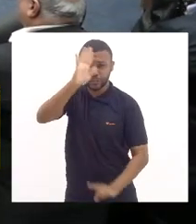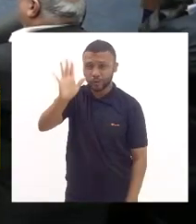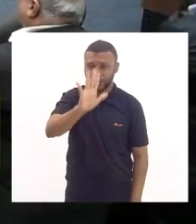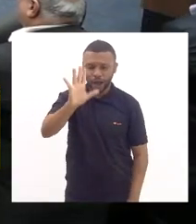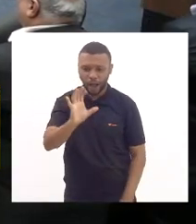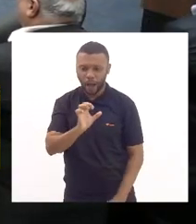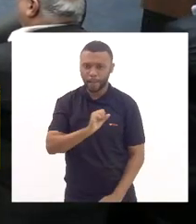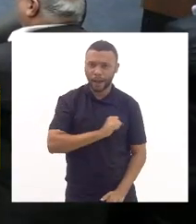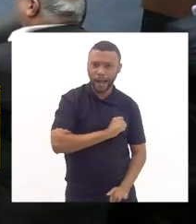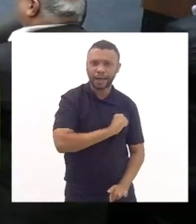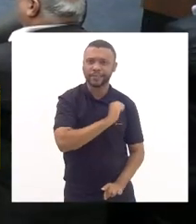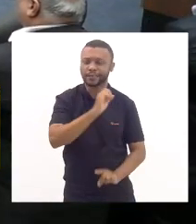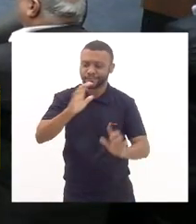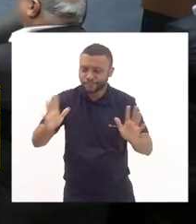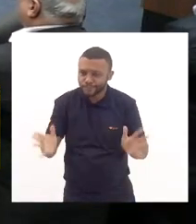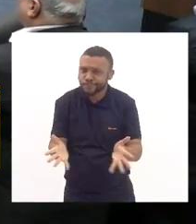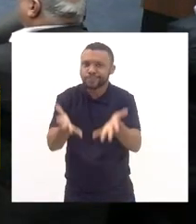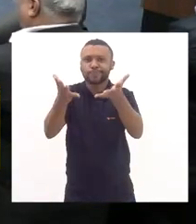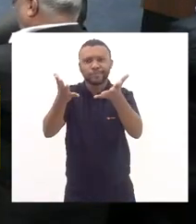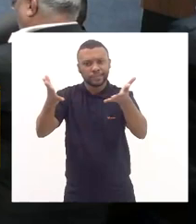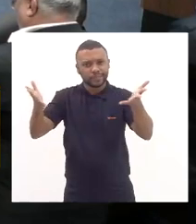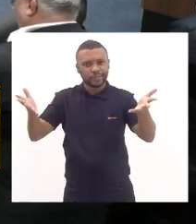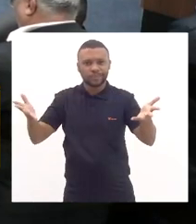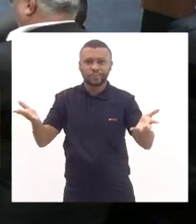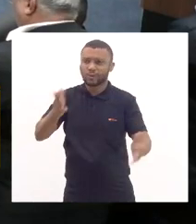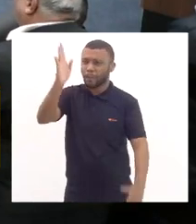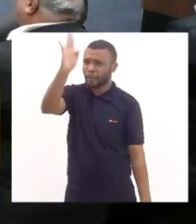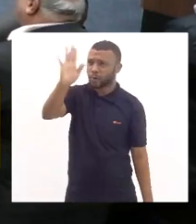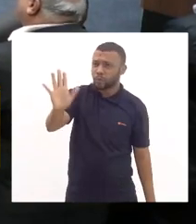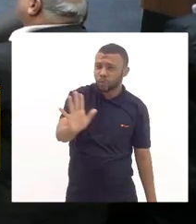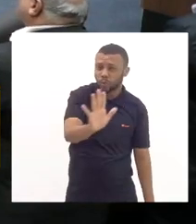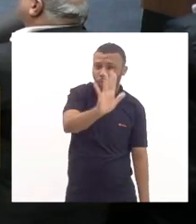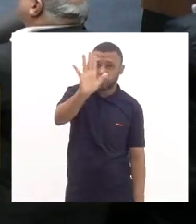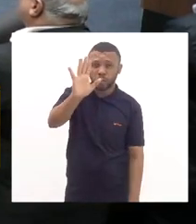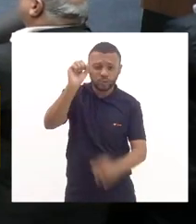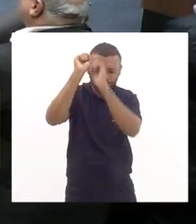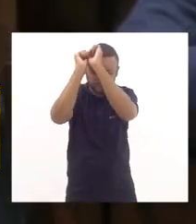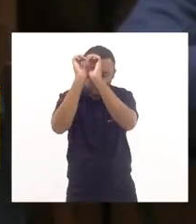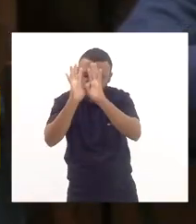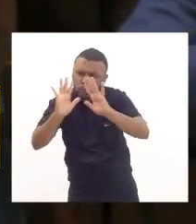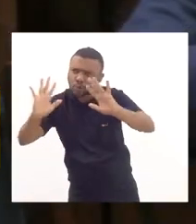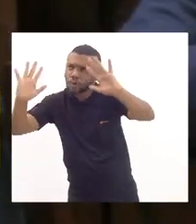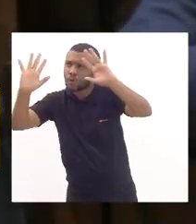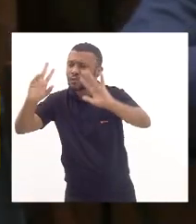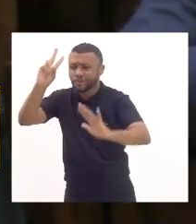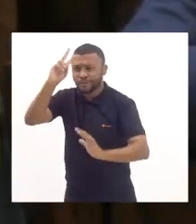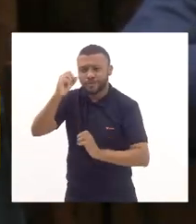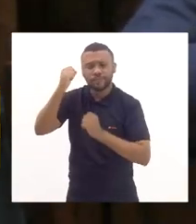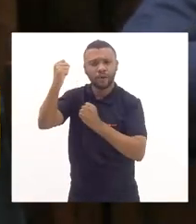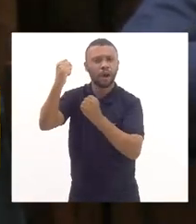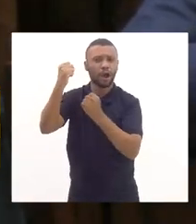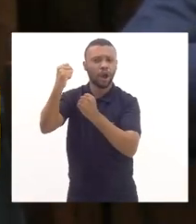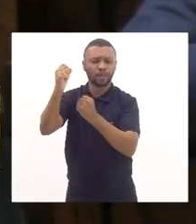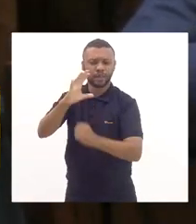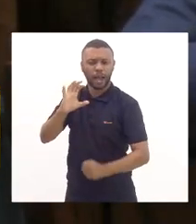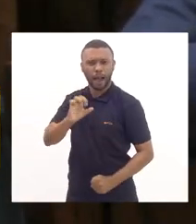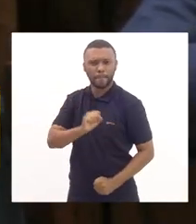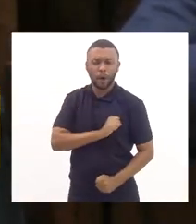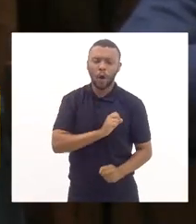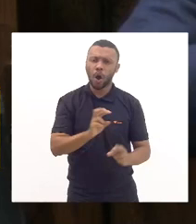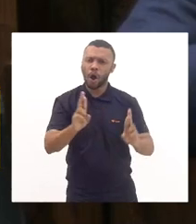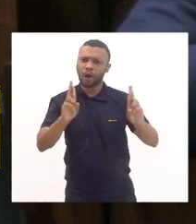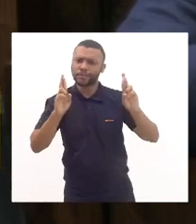amada, pela pátria, salve o sol, Brasil, um sonho intenso, raio vívido, de amor